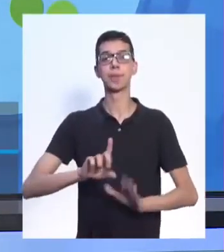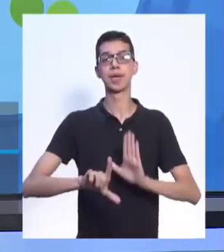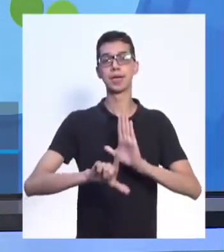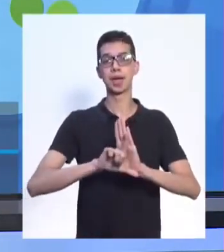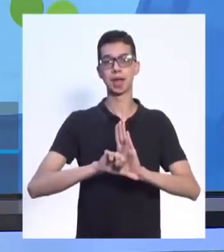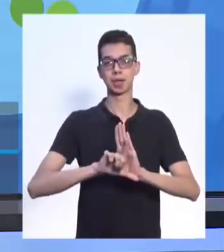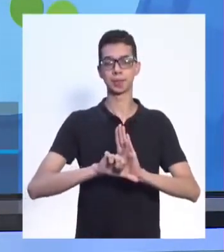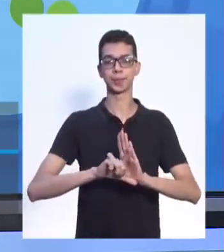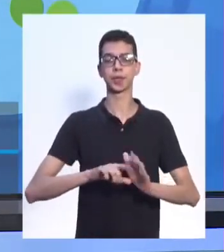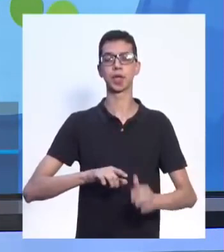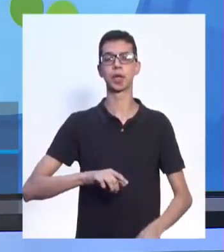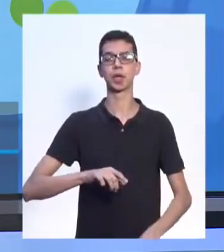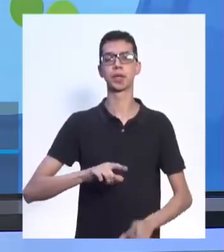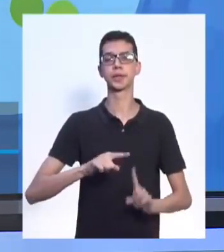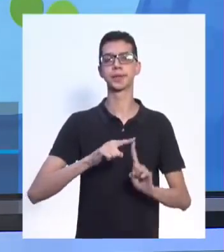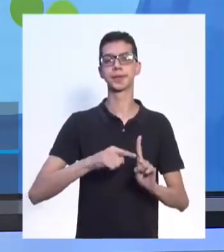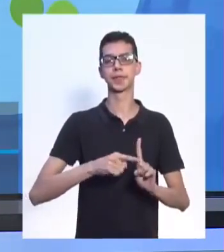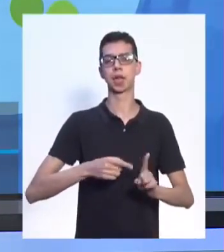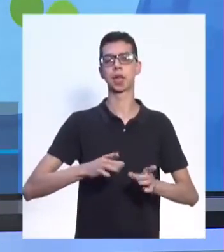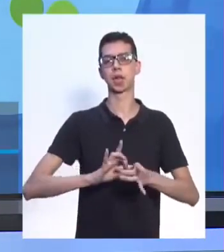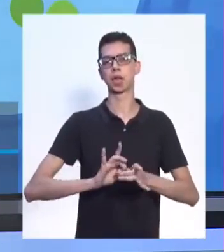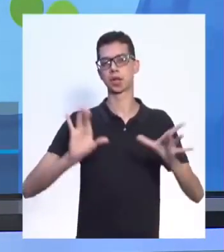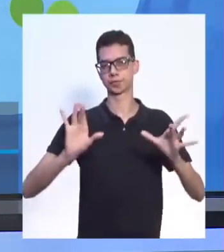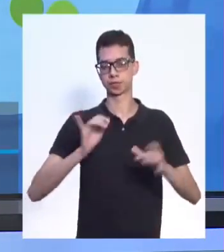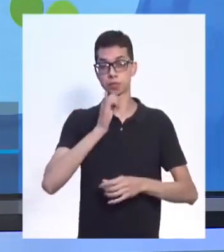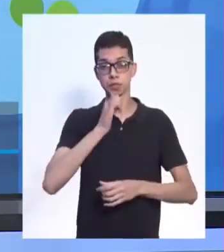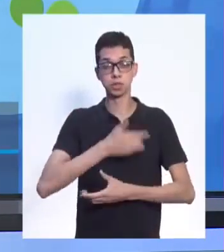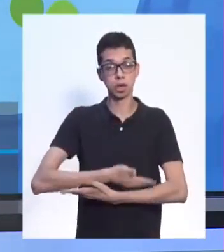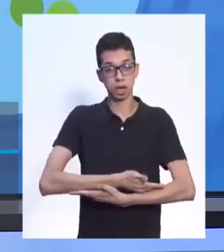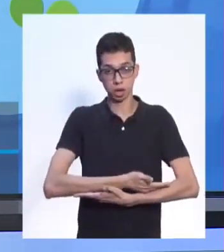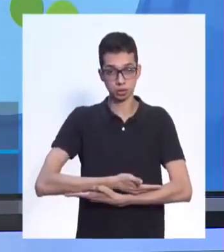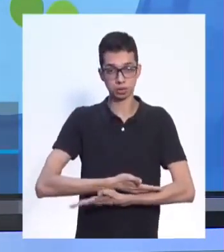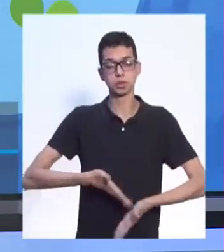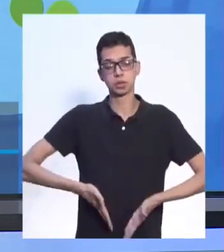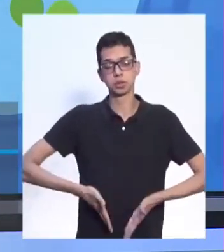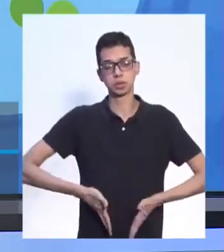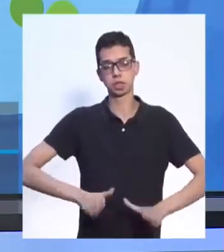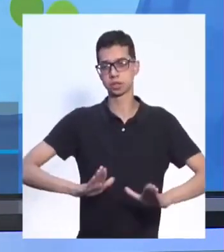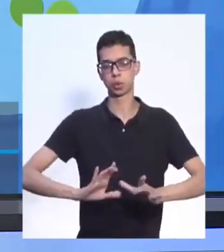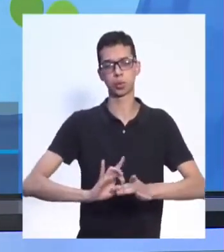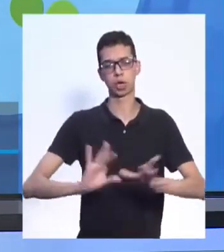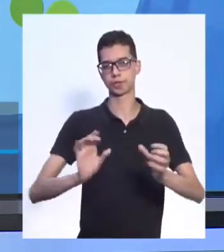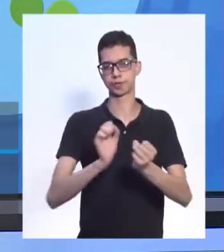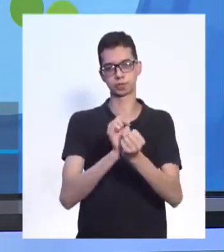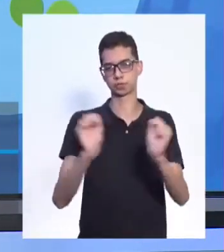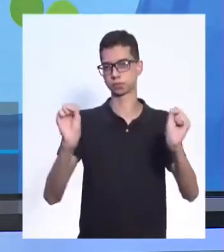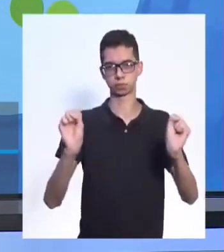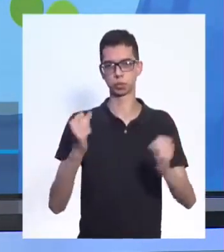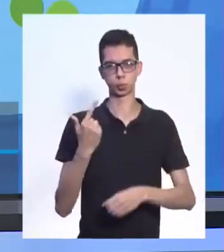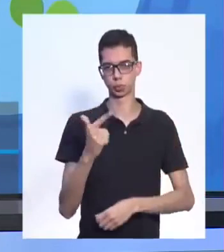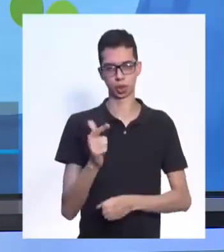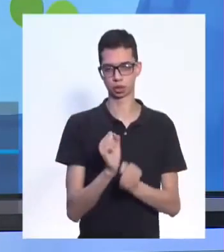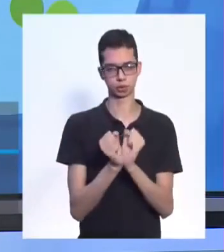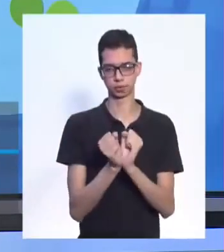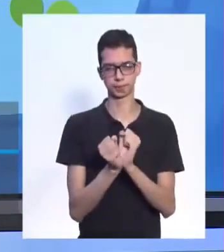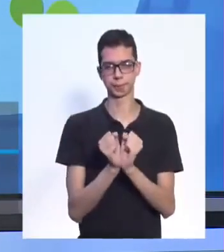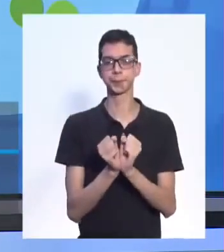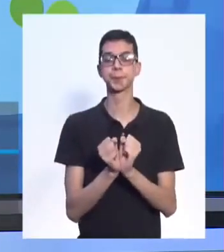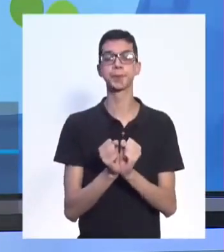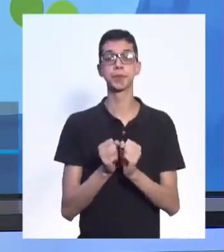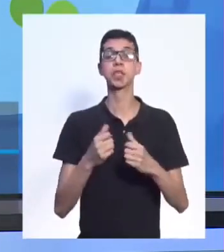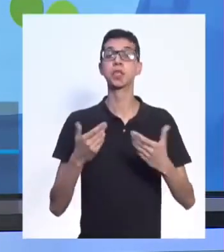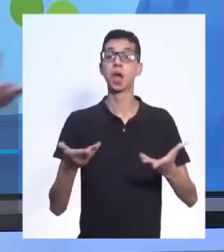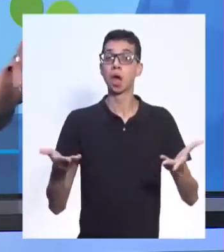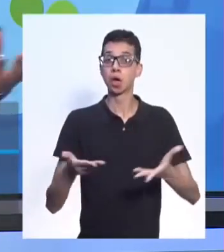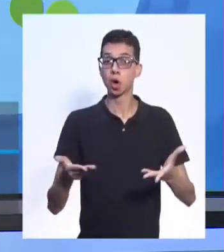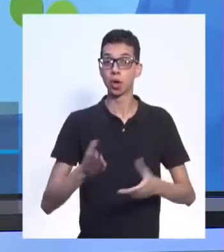crianças livres. Então, depende de qual momento histórico aí você está colocando. Então, vamos aqui focar um pouco no Brasil, né?